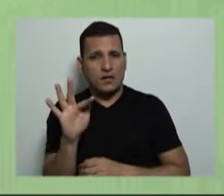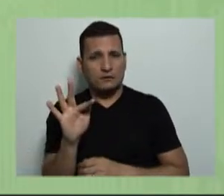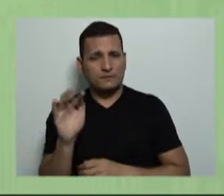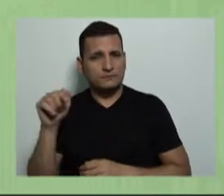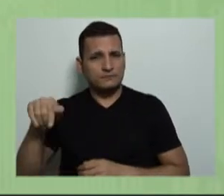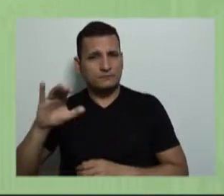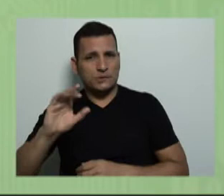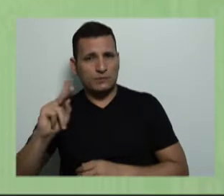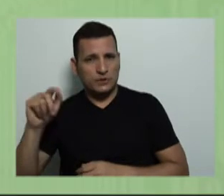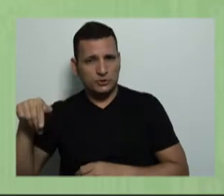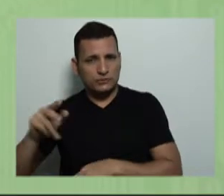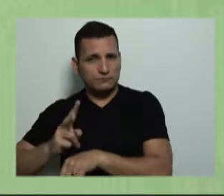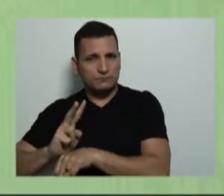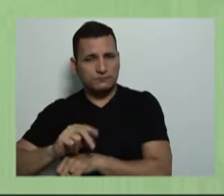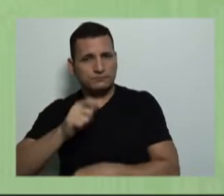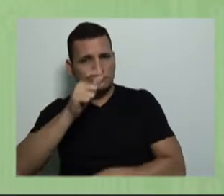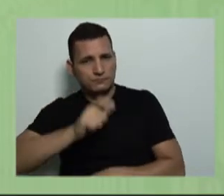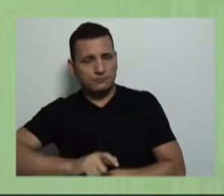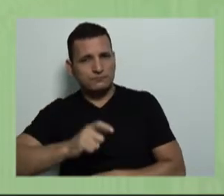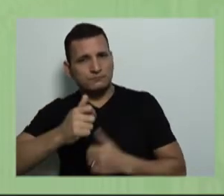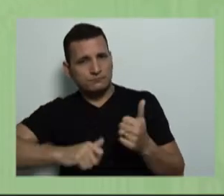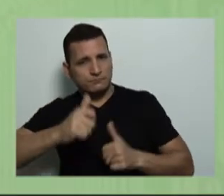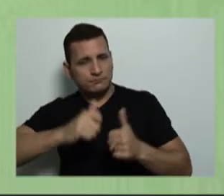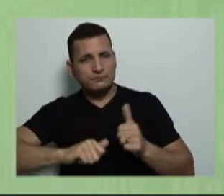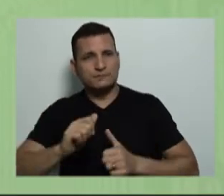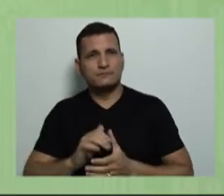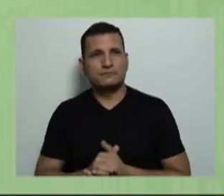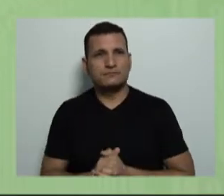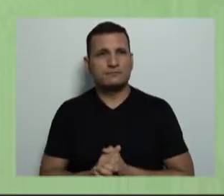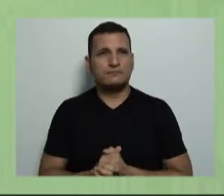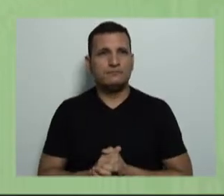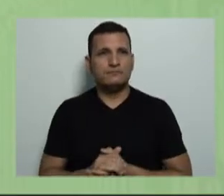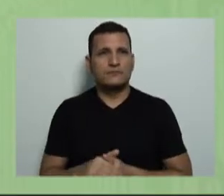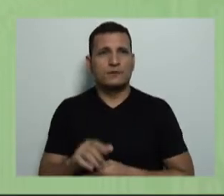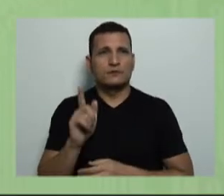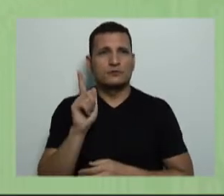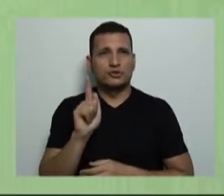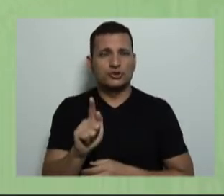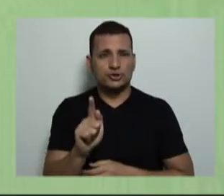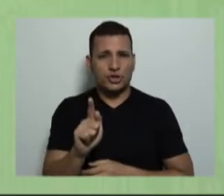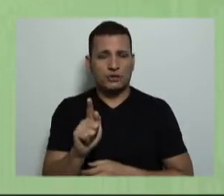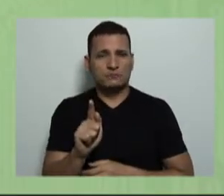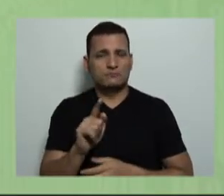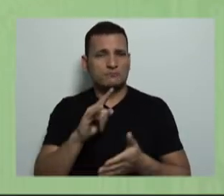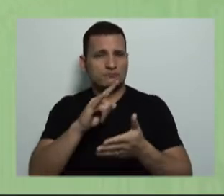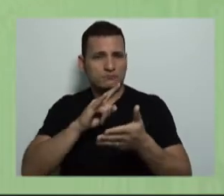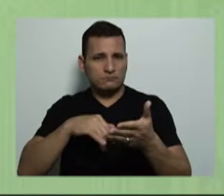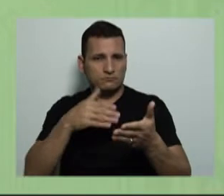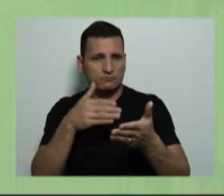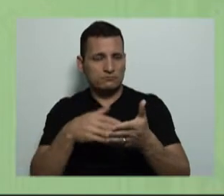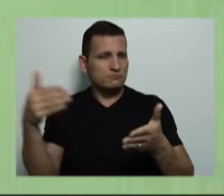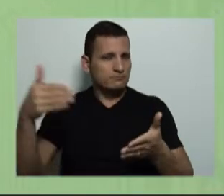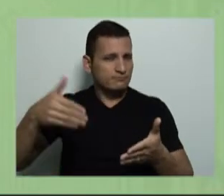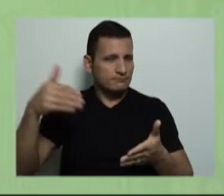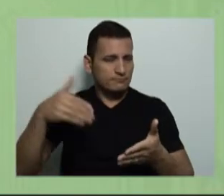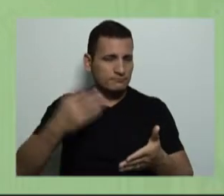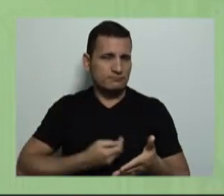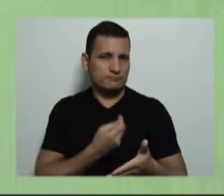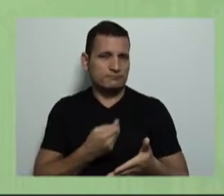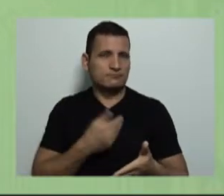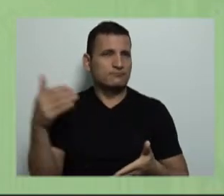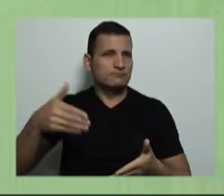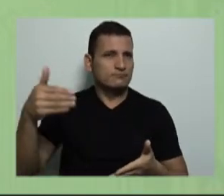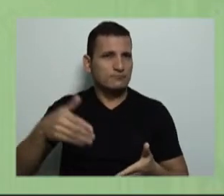é a avaliação do estagiário pela concedente, a letra G, que é a folha de frequência de estágio, a letra